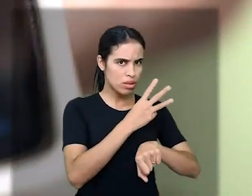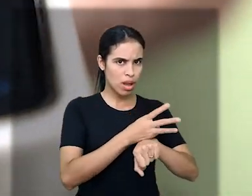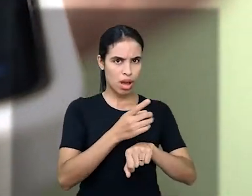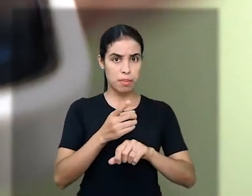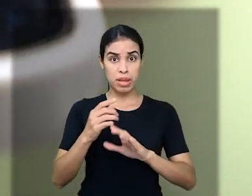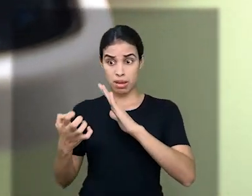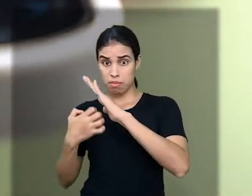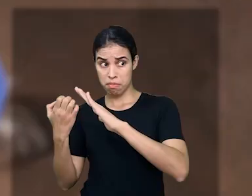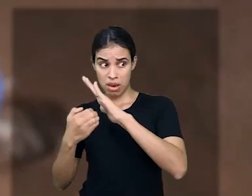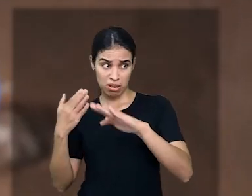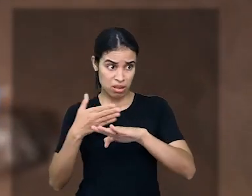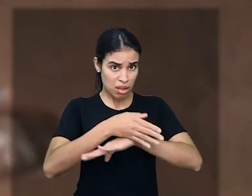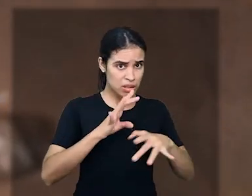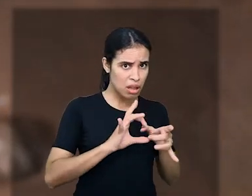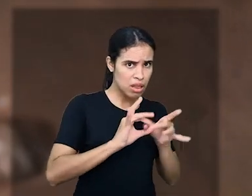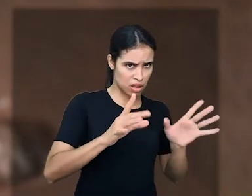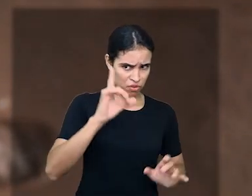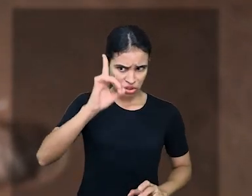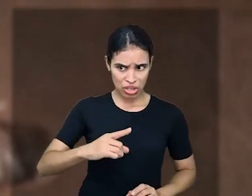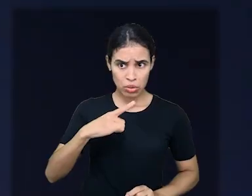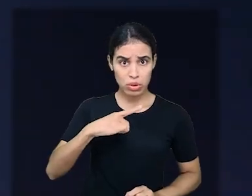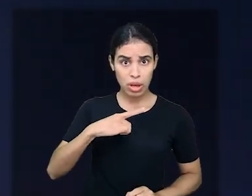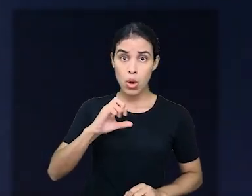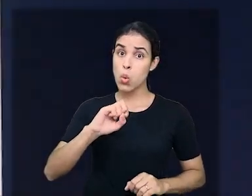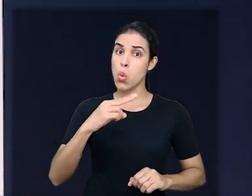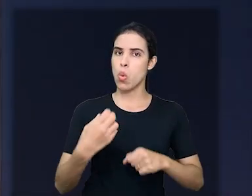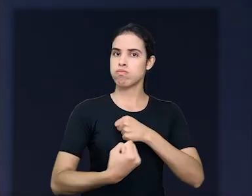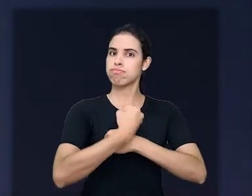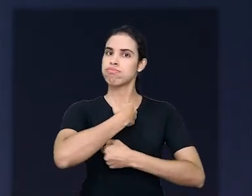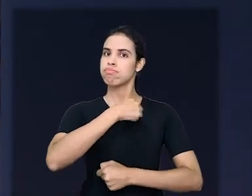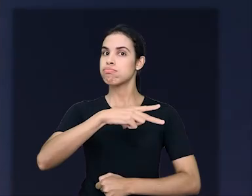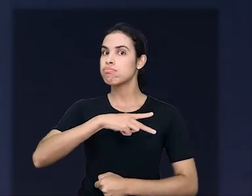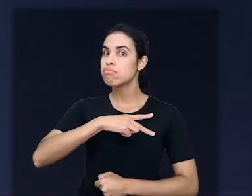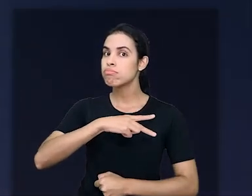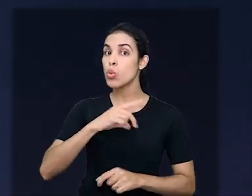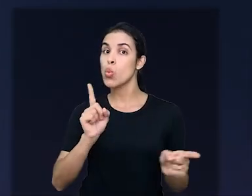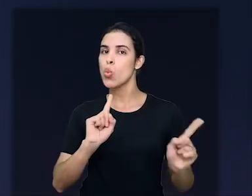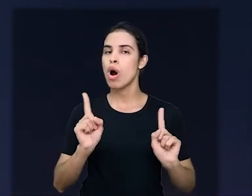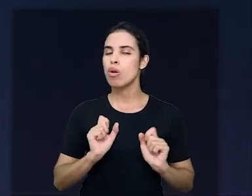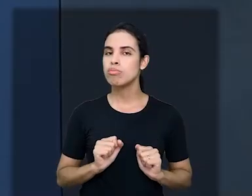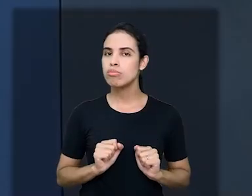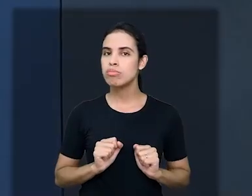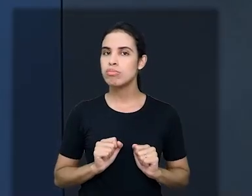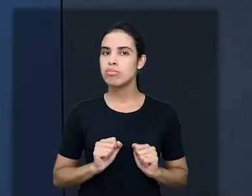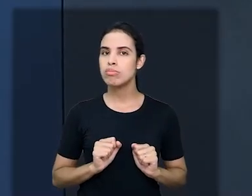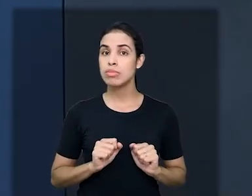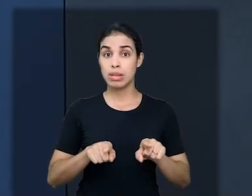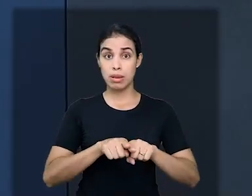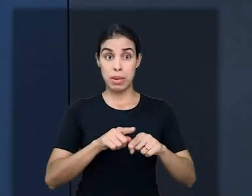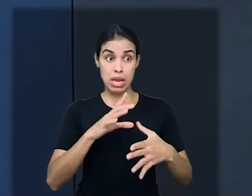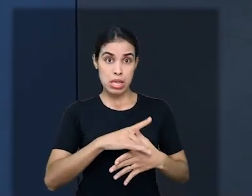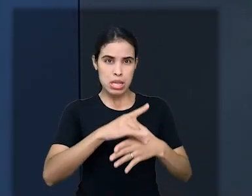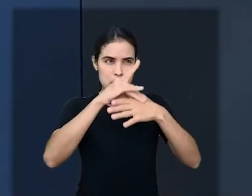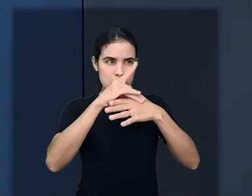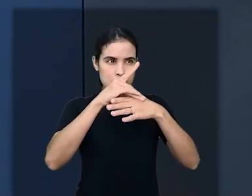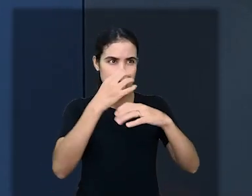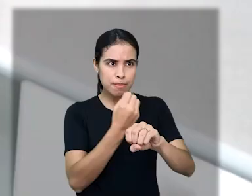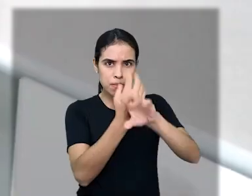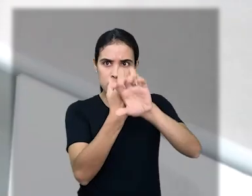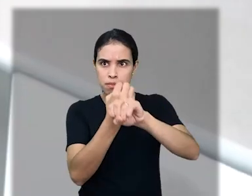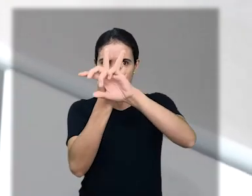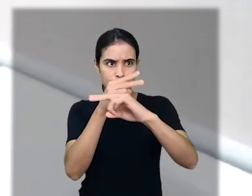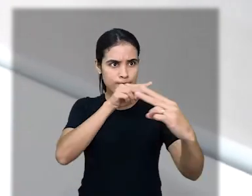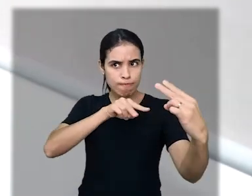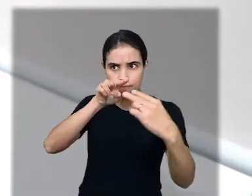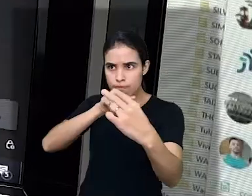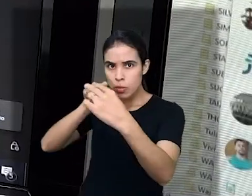empregado? Ela tem direito de fazer esse tipo de fiscalização? Ou isso é uma invasão de privacidade? Liderar uma equipe de trabalho telepresencial